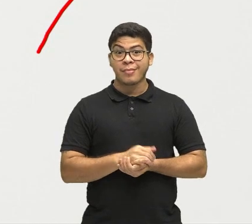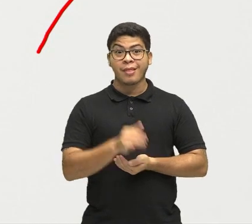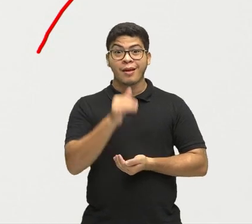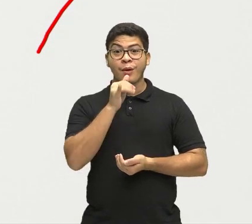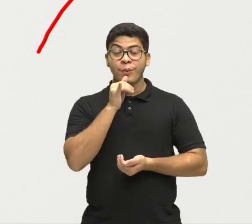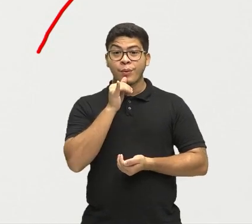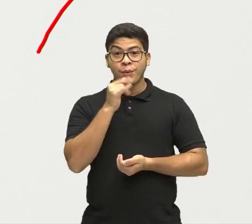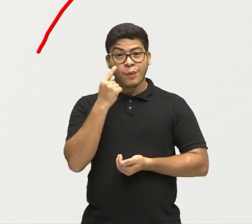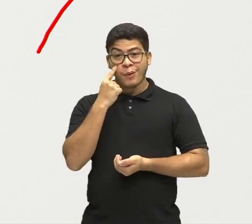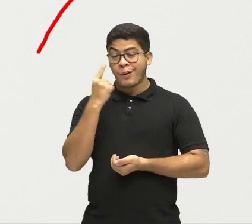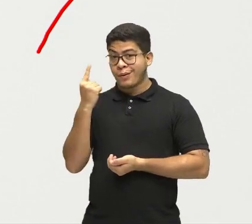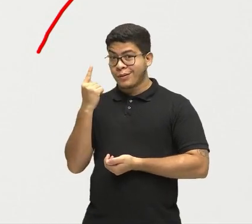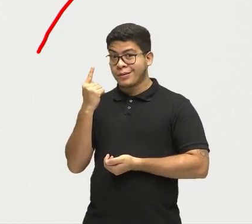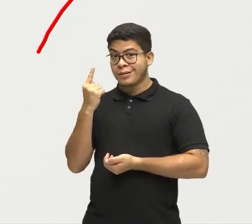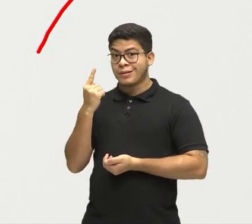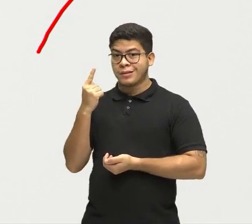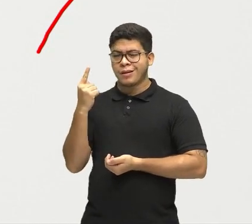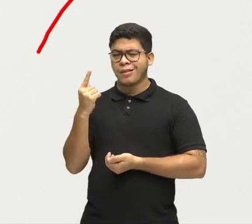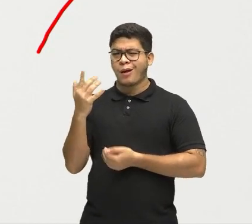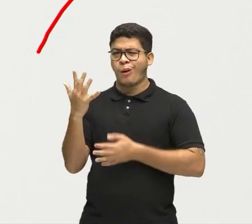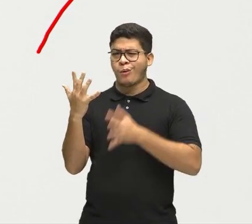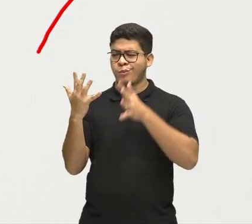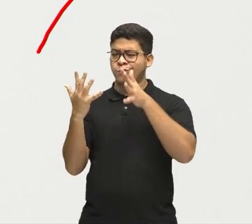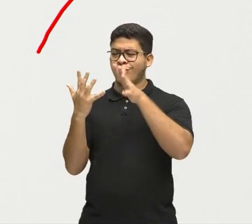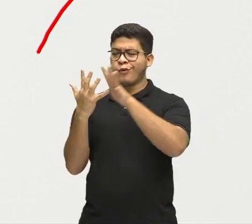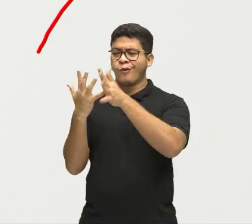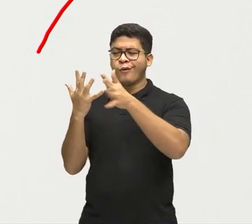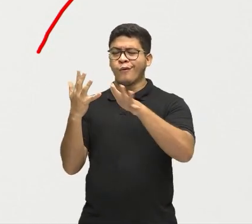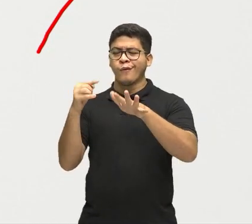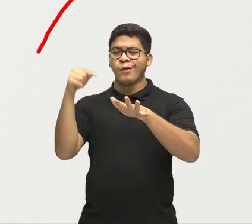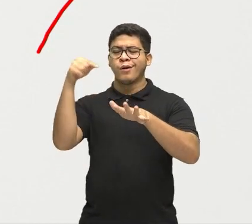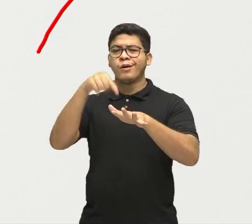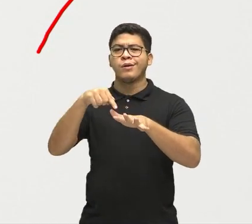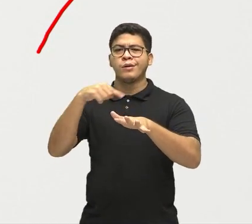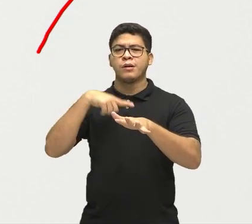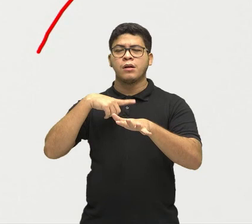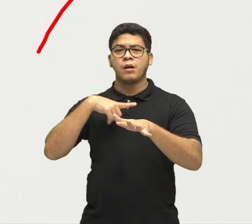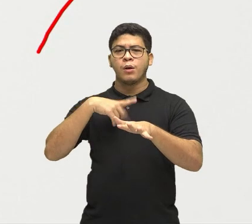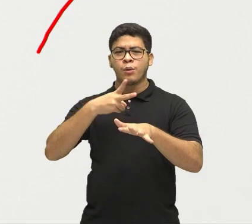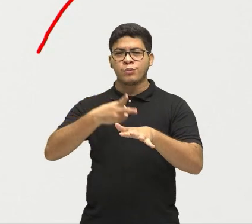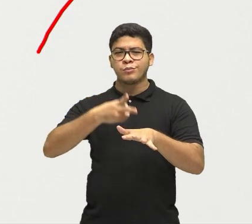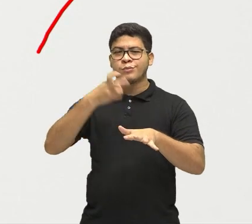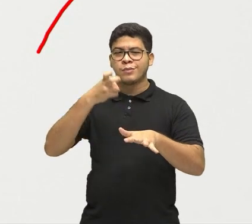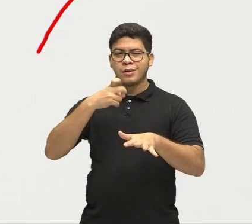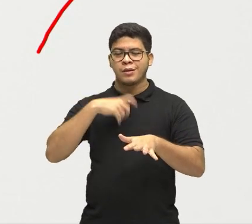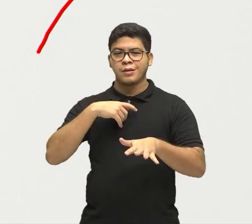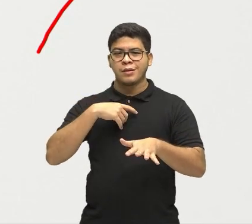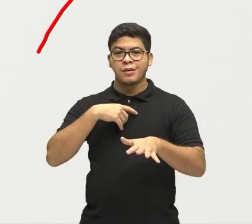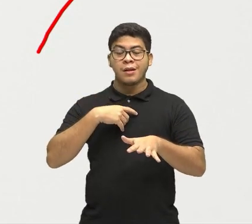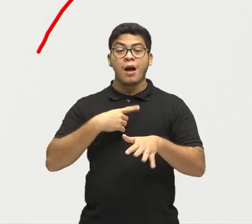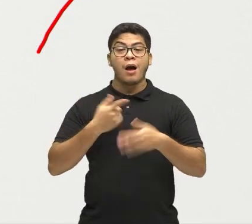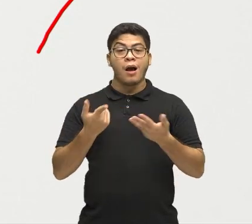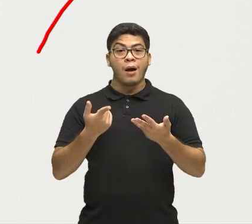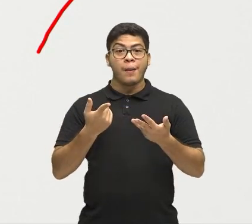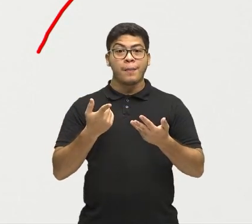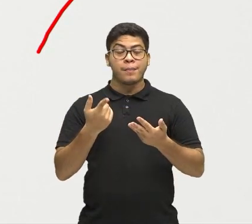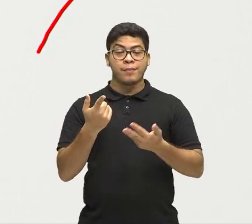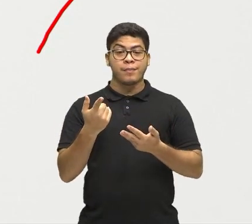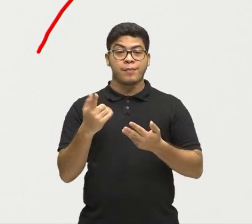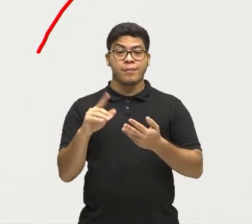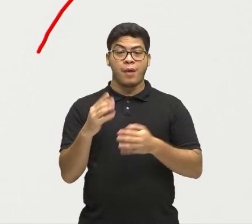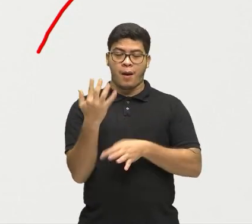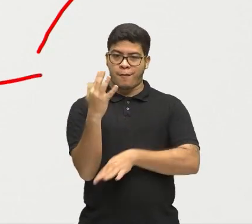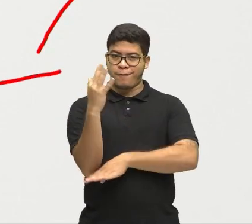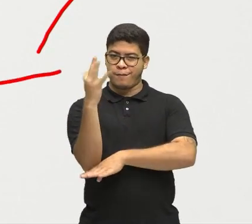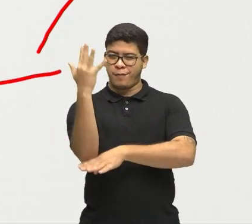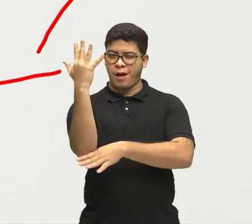E folha com nervuras paralelas. Exemplo, as folhas da bananeira, do milho e do abacaxi. Então,